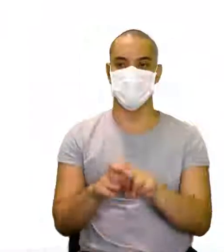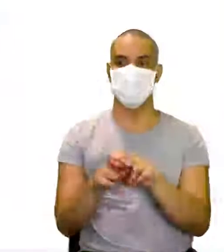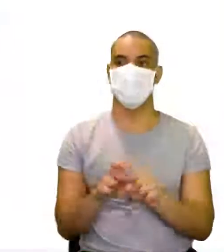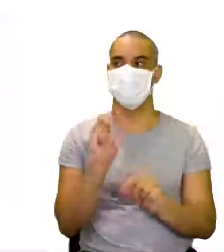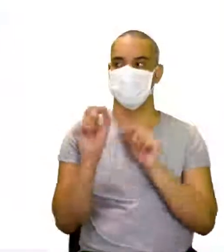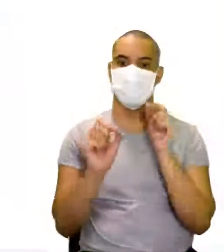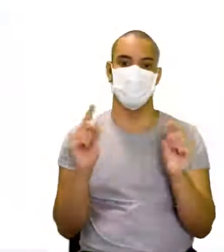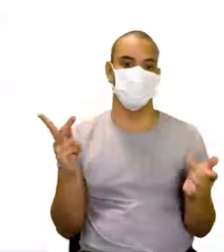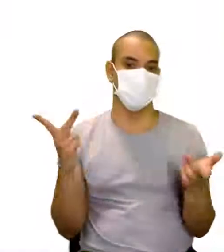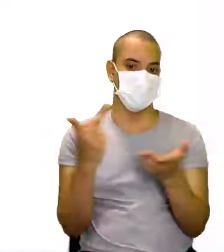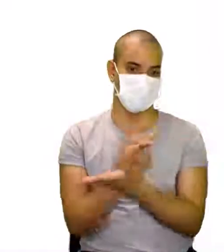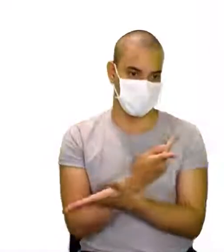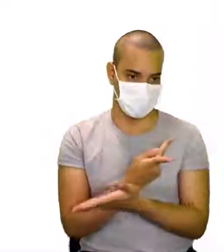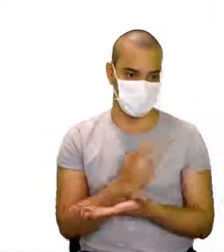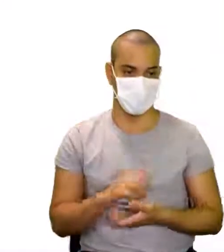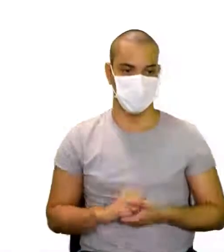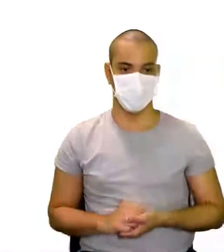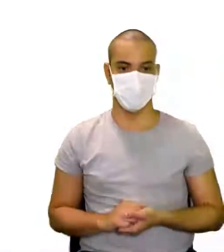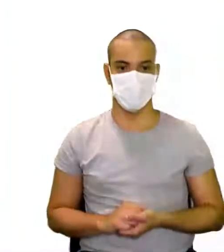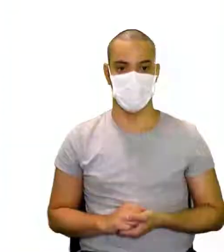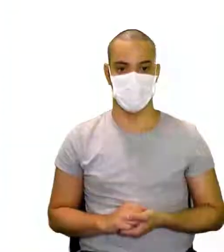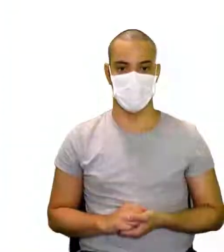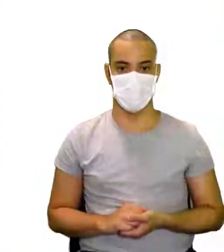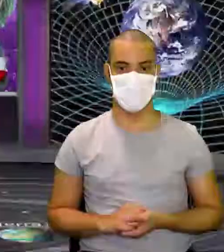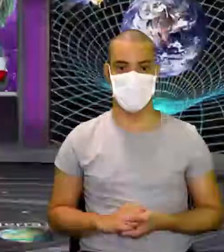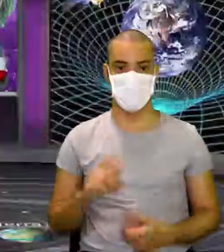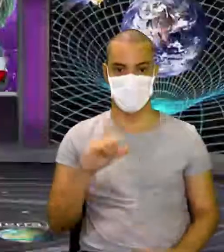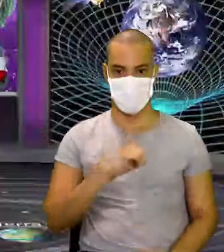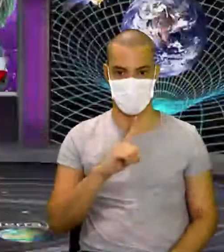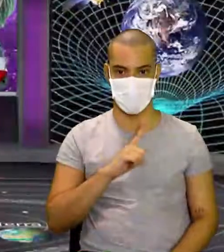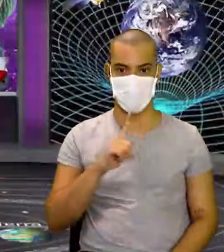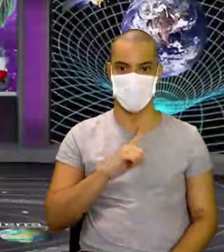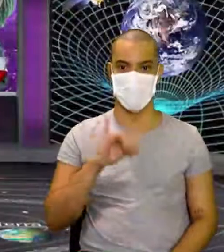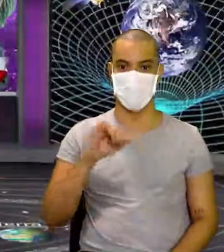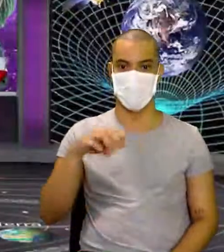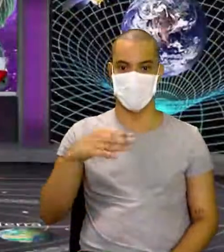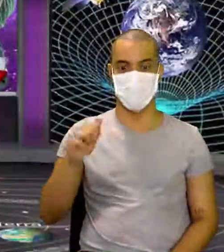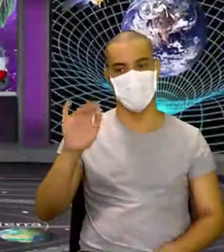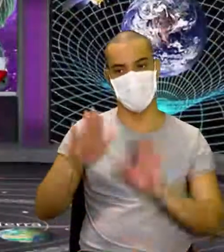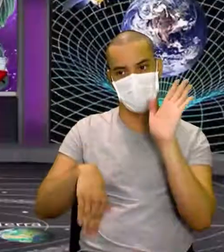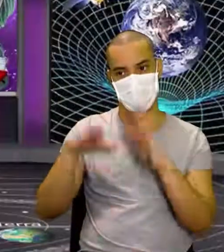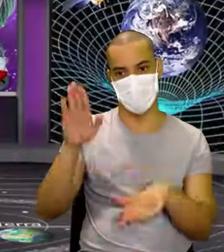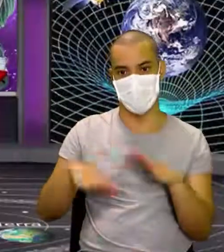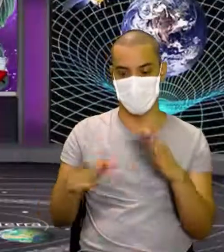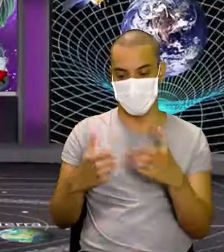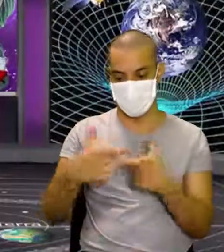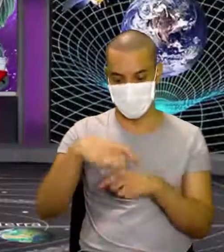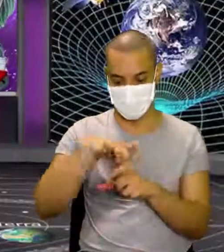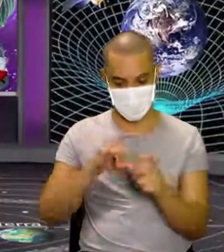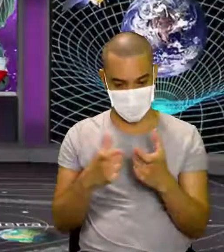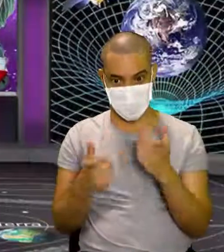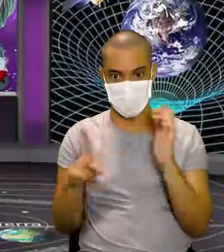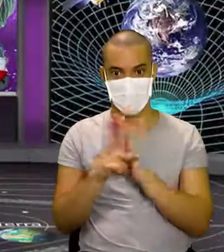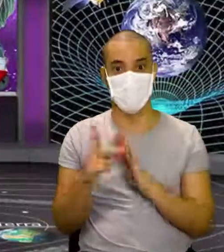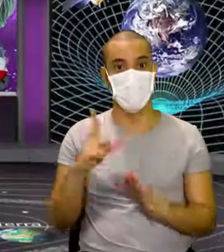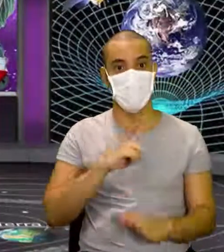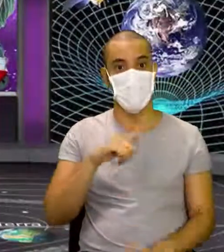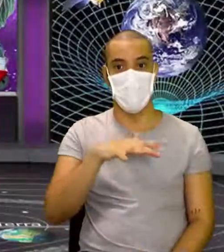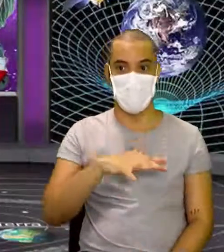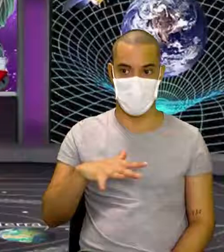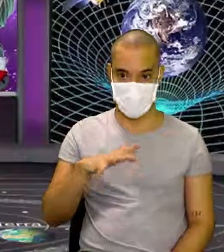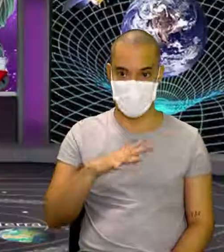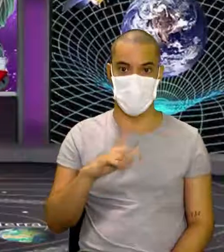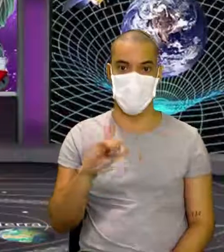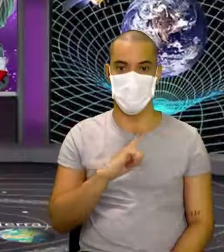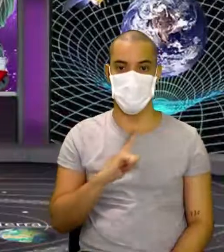vai acontecer, né? A gente tem um ímã, dependendo aí do formato desse ímã, tem regiões em